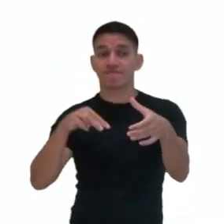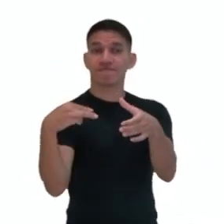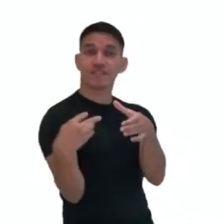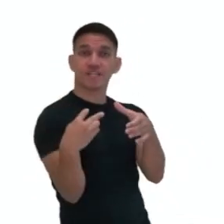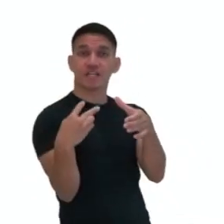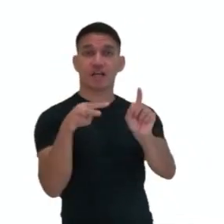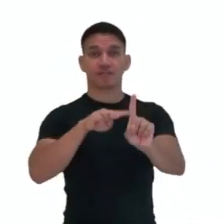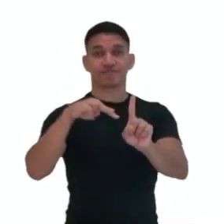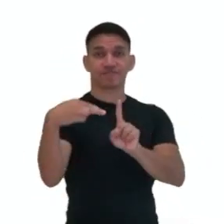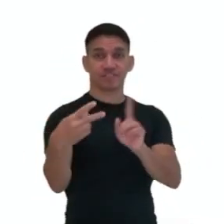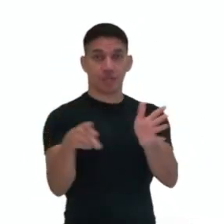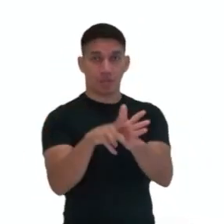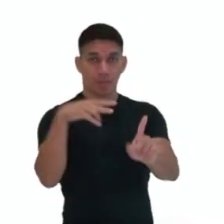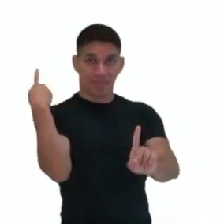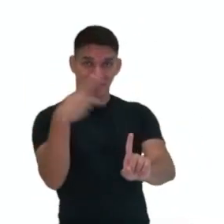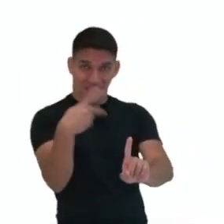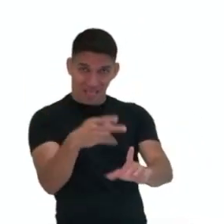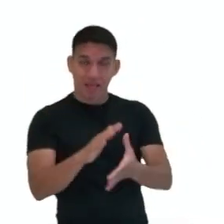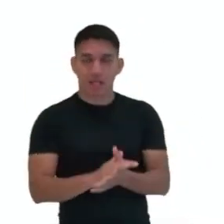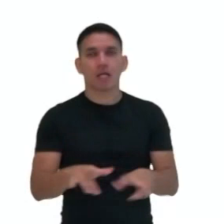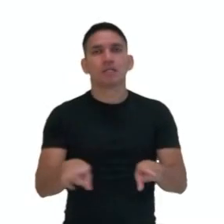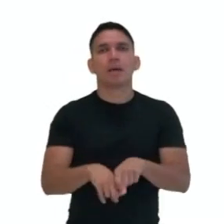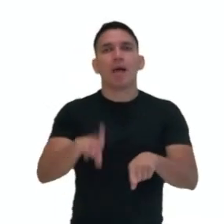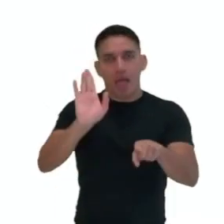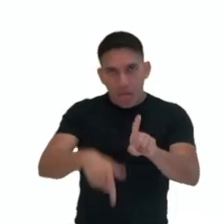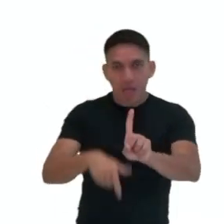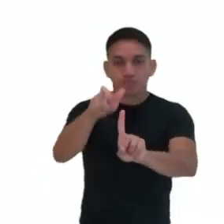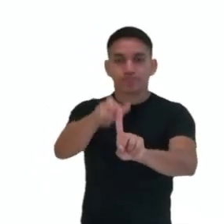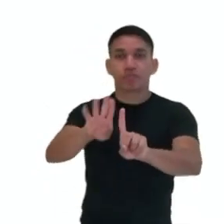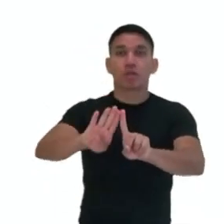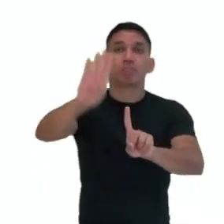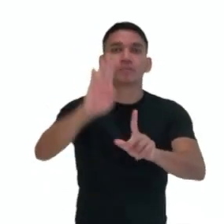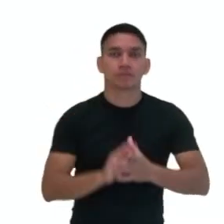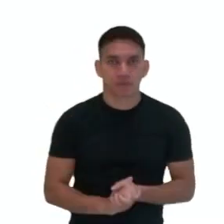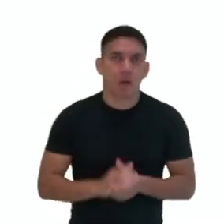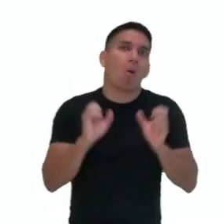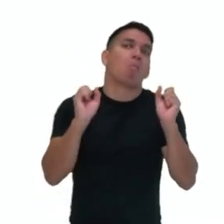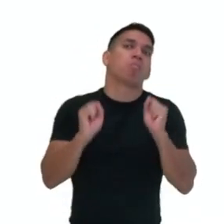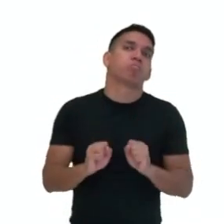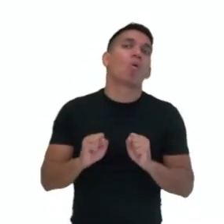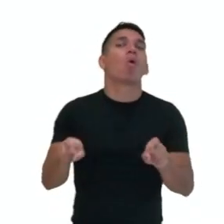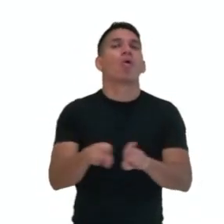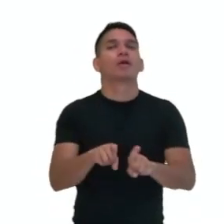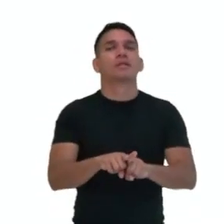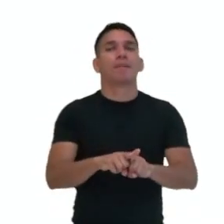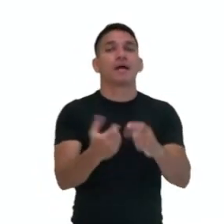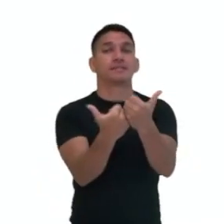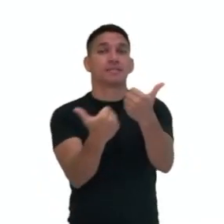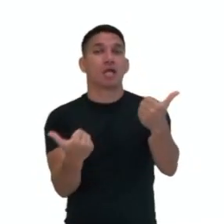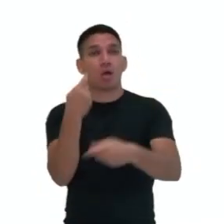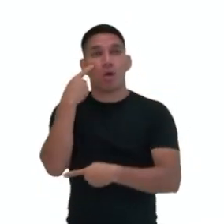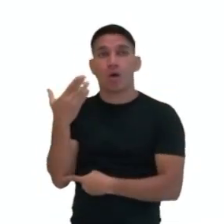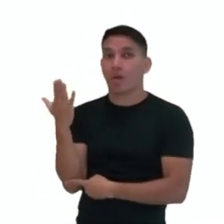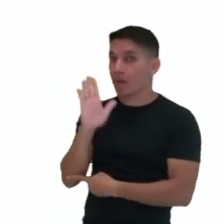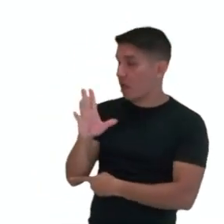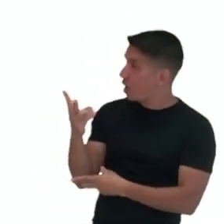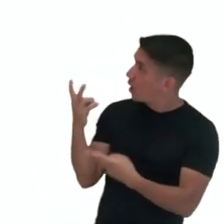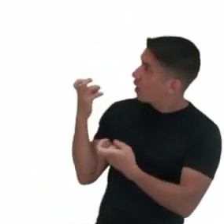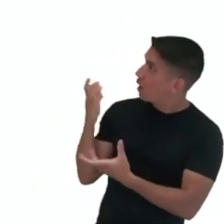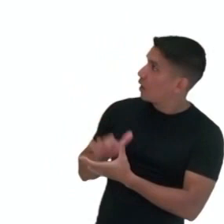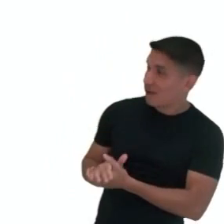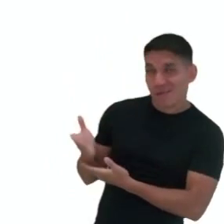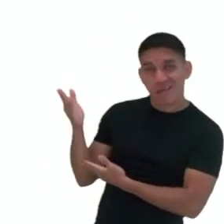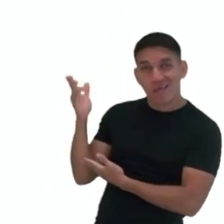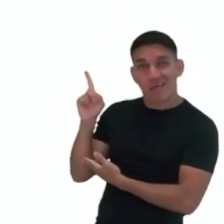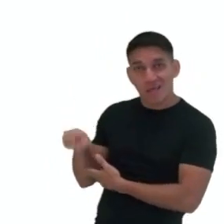ele participa como personagem principal. Pode, às vezes, ser secundário também, mas se você olhar aqui, ó,